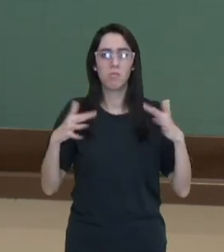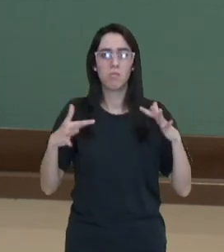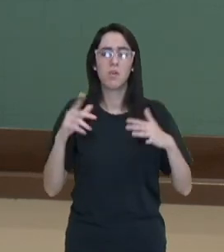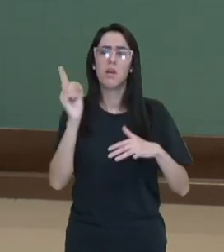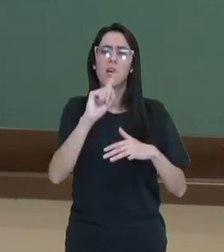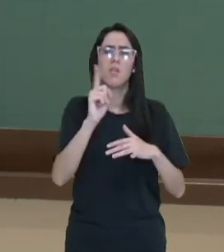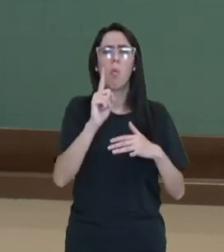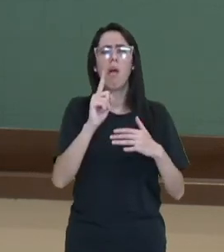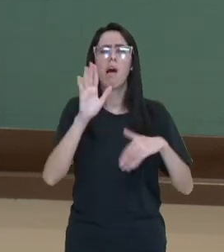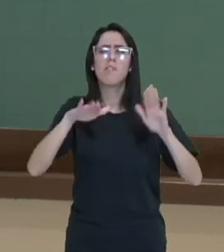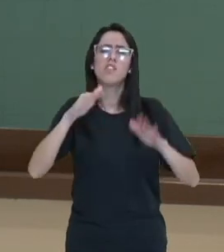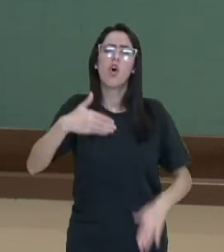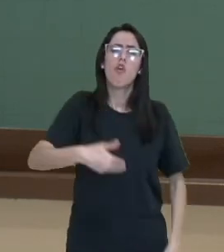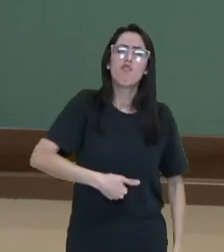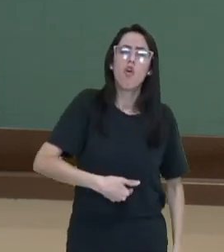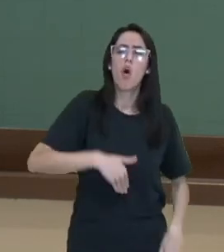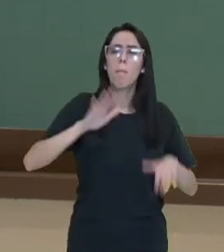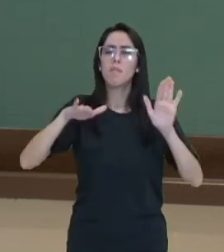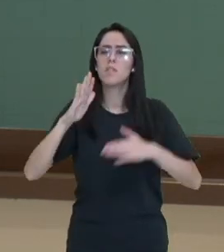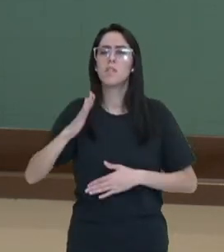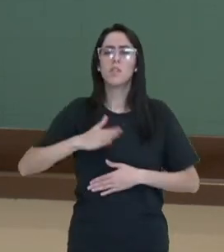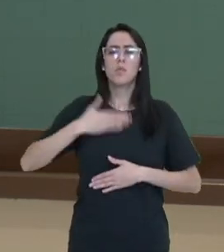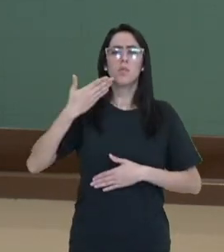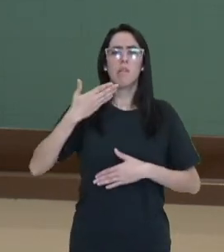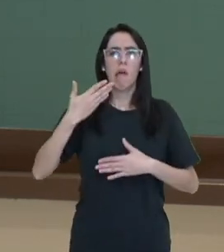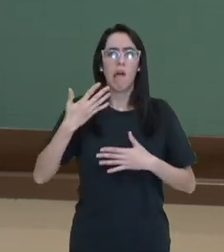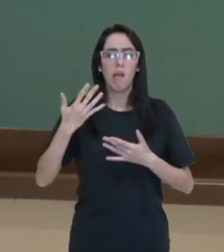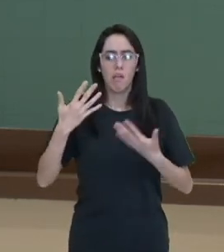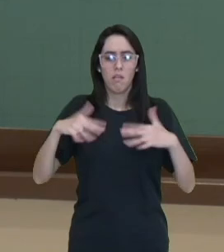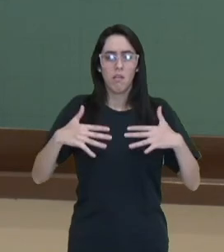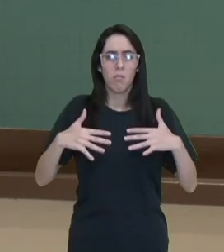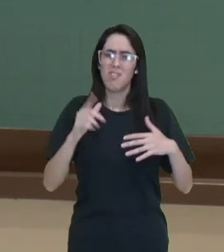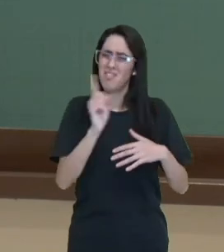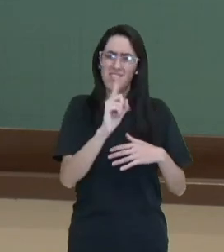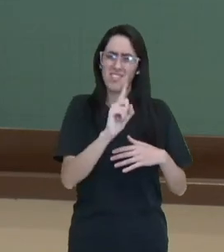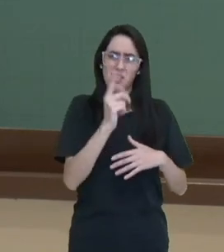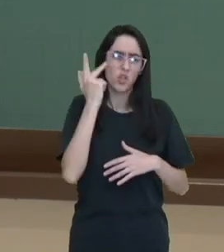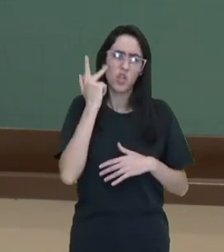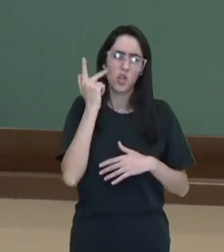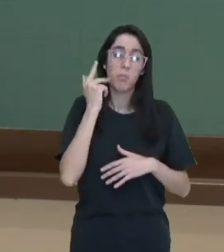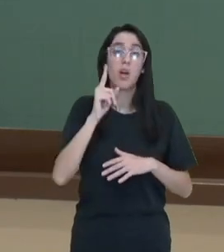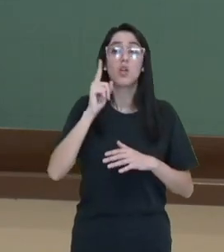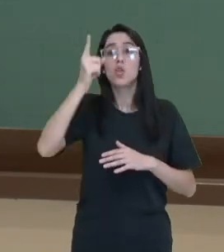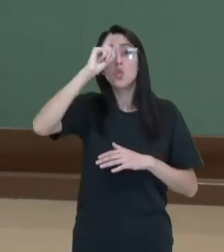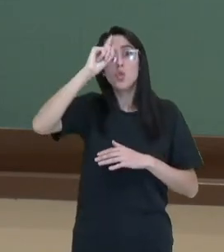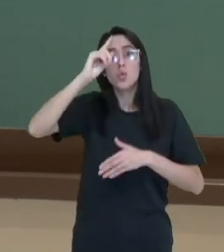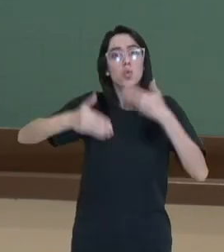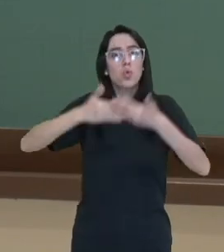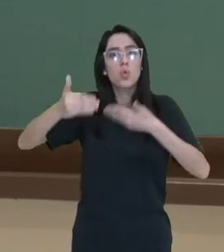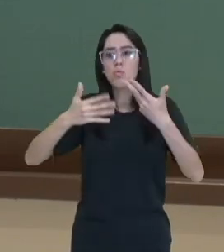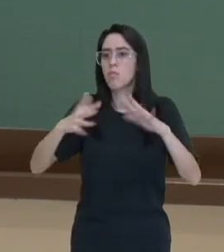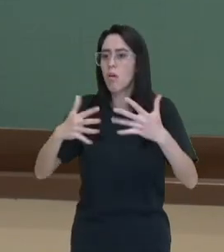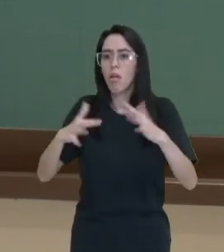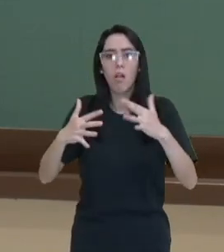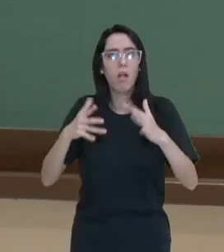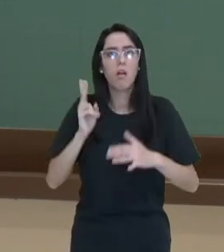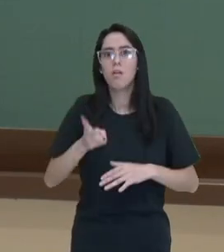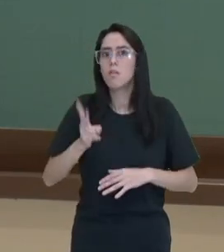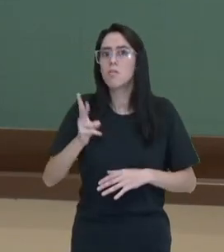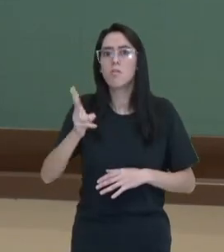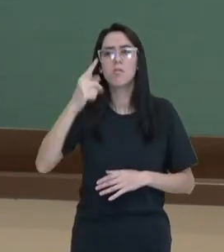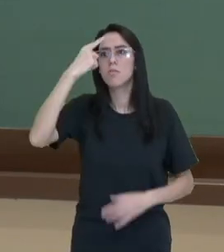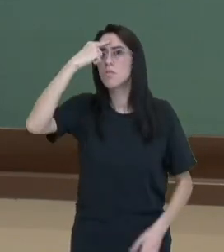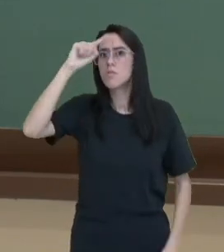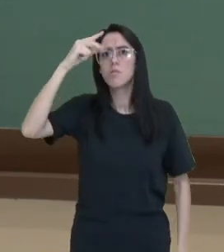tremor de fome ou de assustado, é um tremor contínuo, a pessoa não consegue parar de tremer a mão. Então isso vai durar dias,